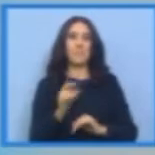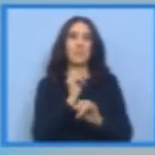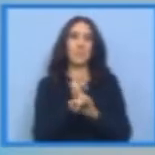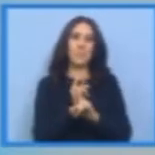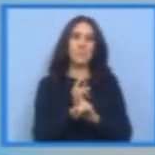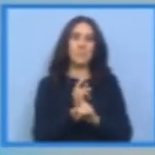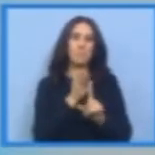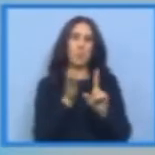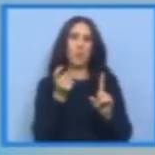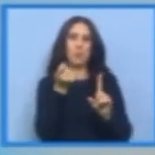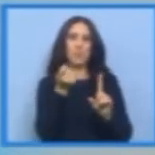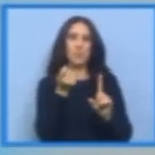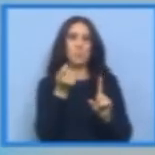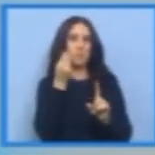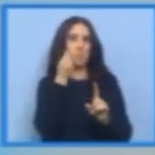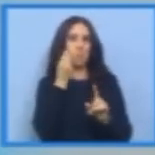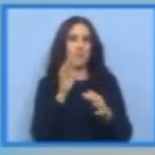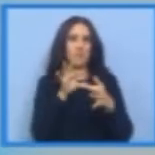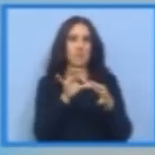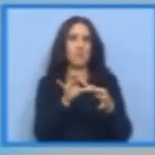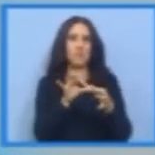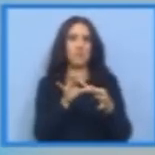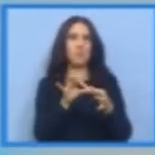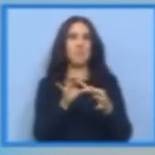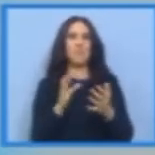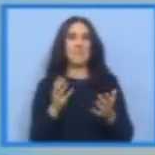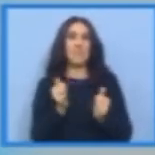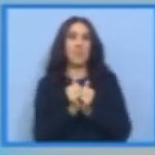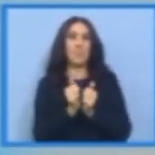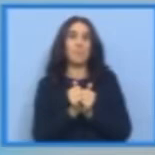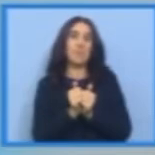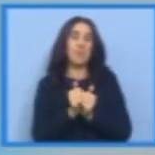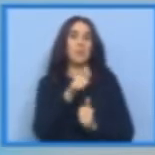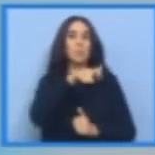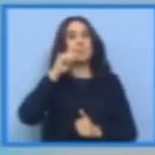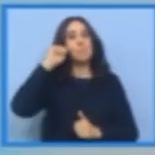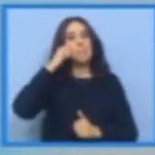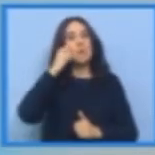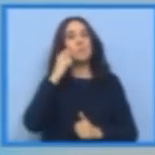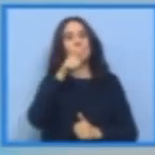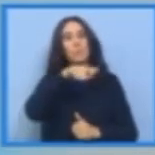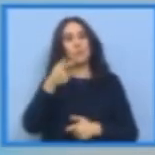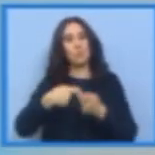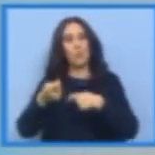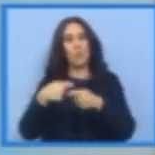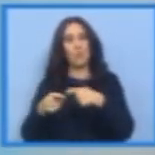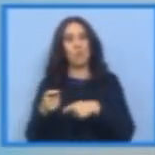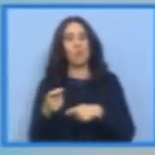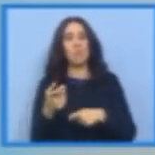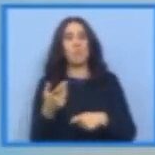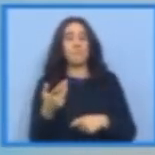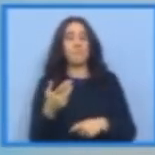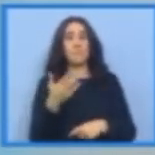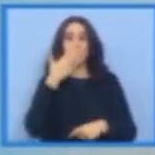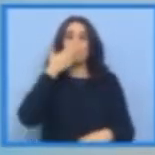que entra um bocadinho à parte, mas também faz parte do nosso acompanhamento, que são as vítimas de tráfico de pessoas, onde os